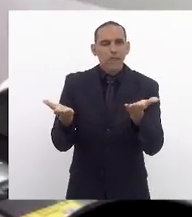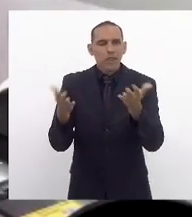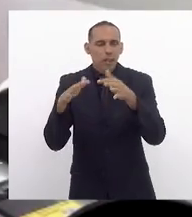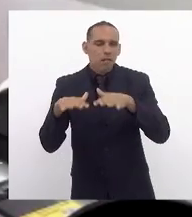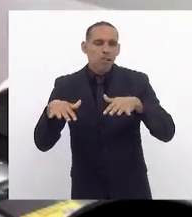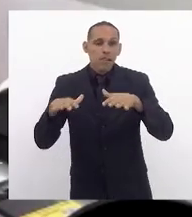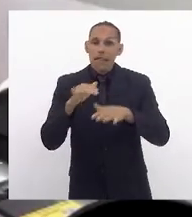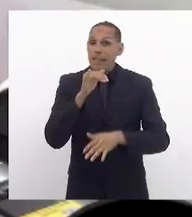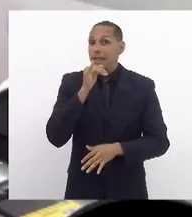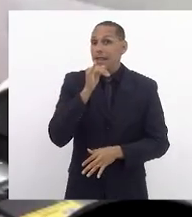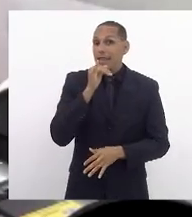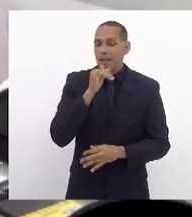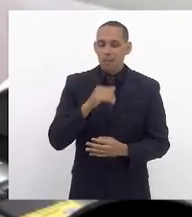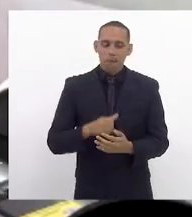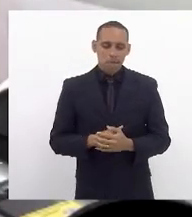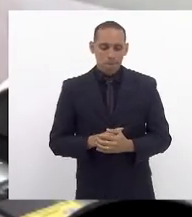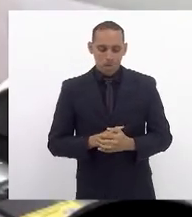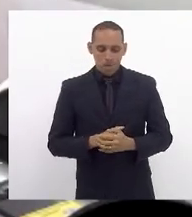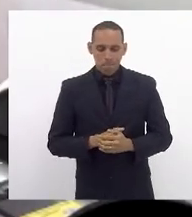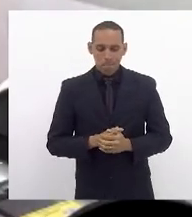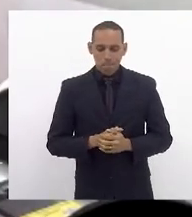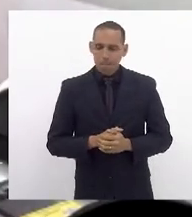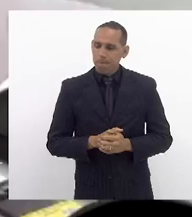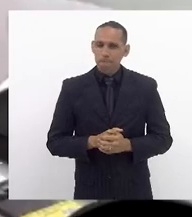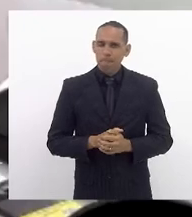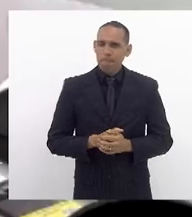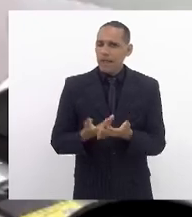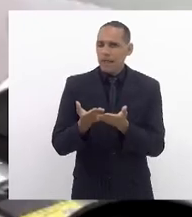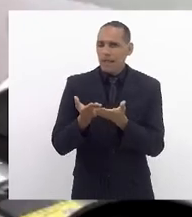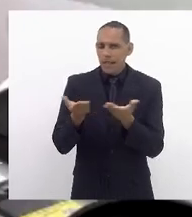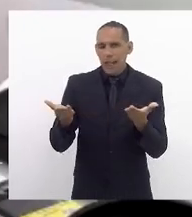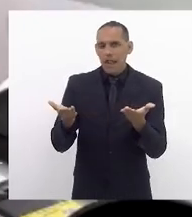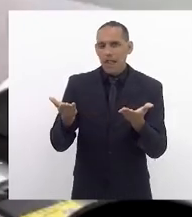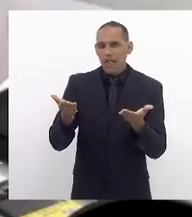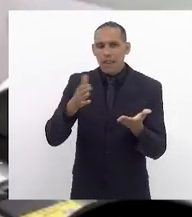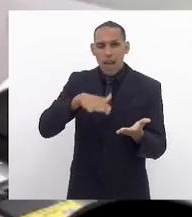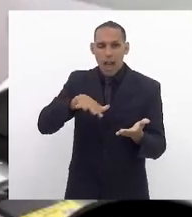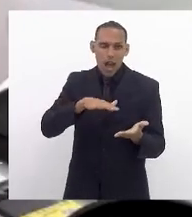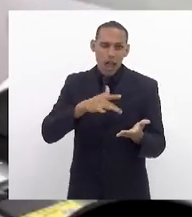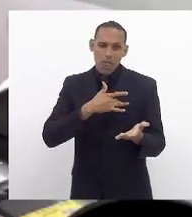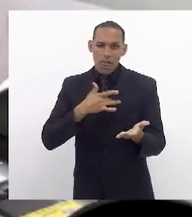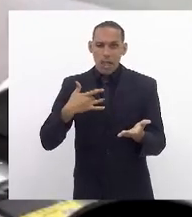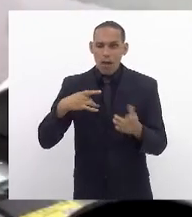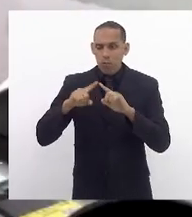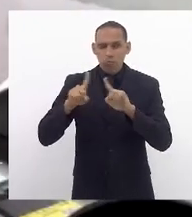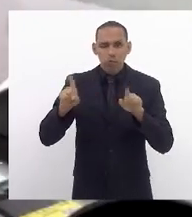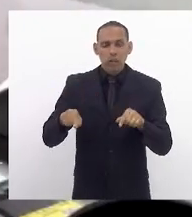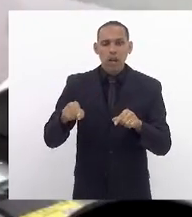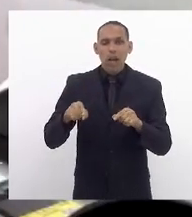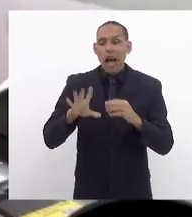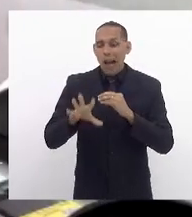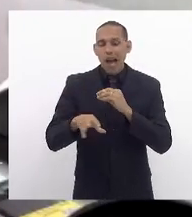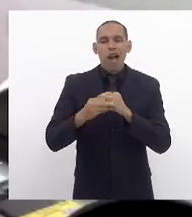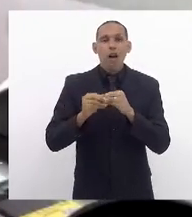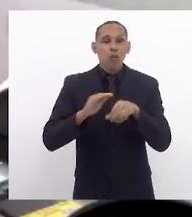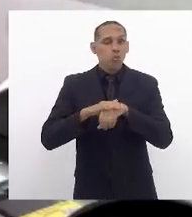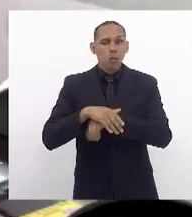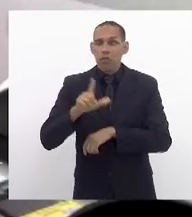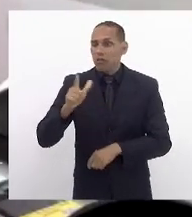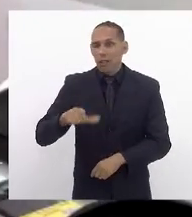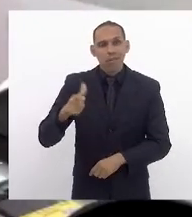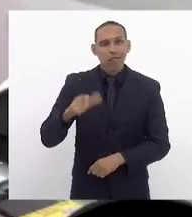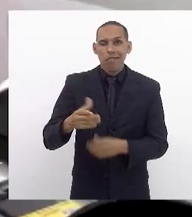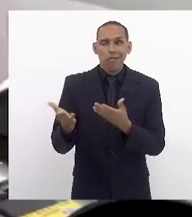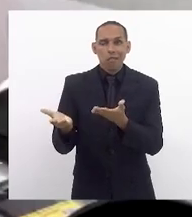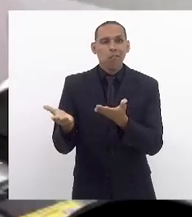por exemplo, que os servidores da saúde continuam sem o adicional noturno,